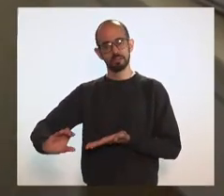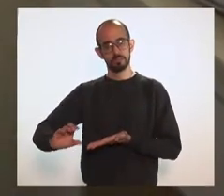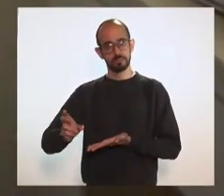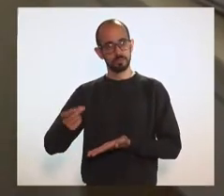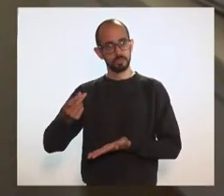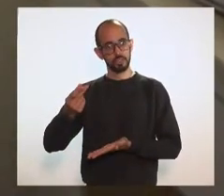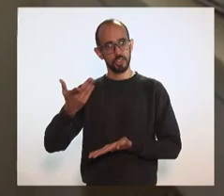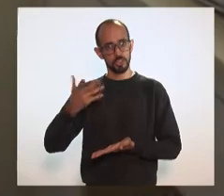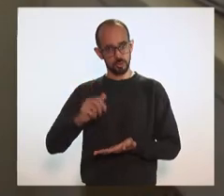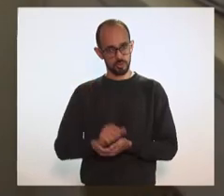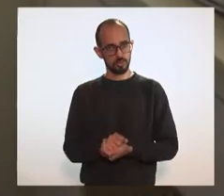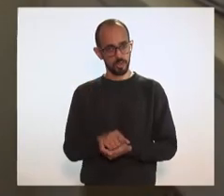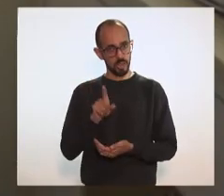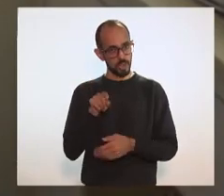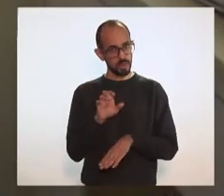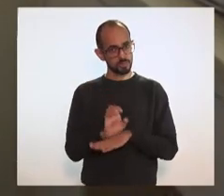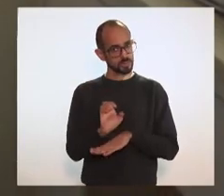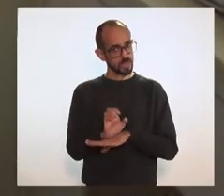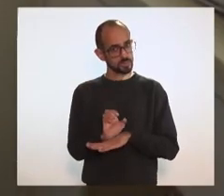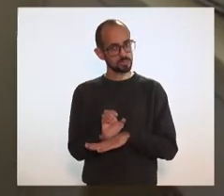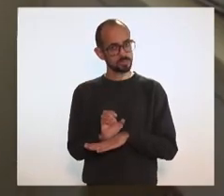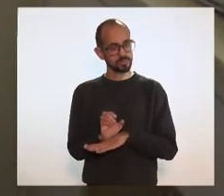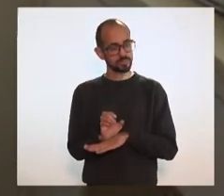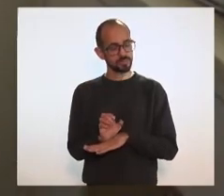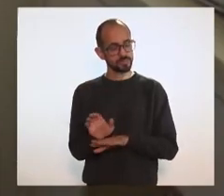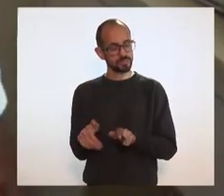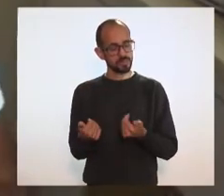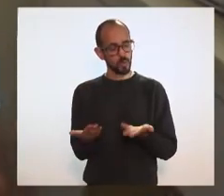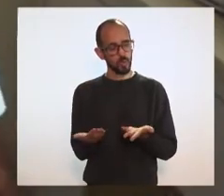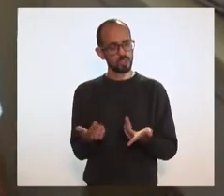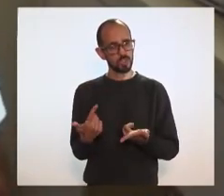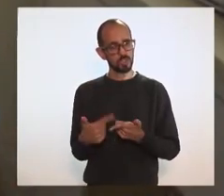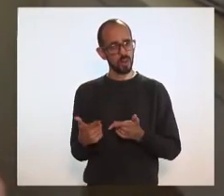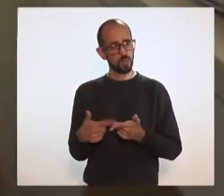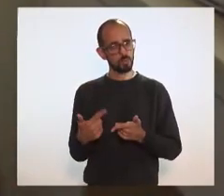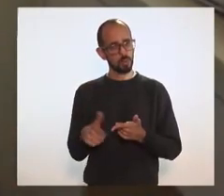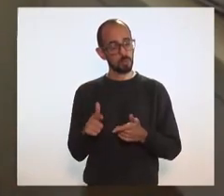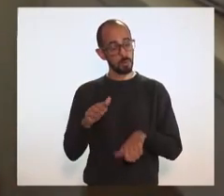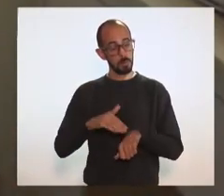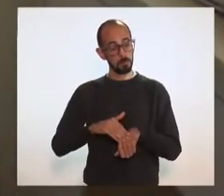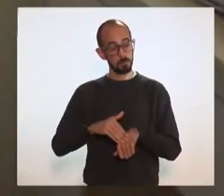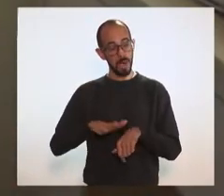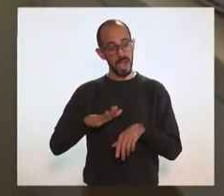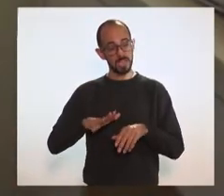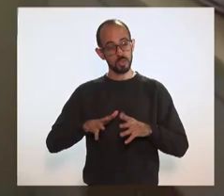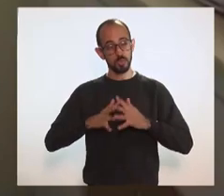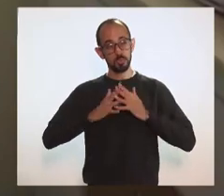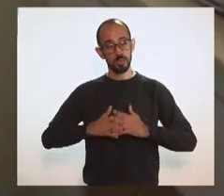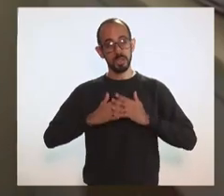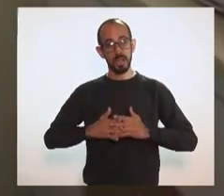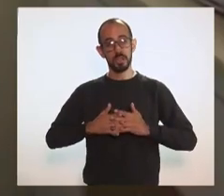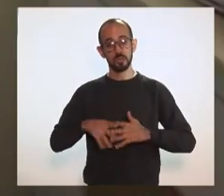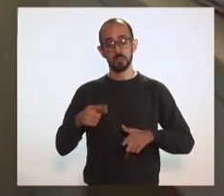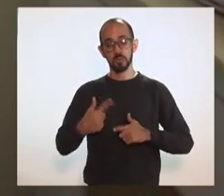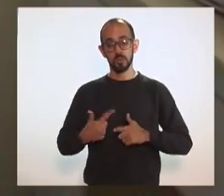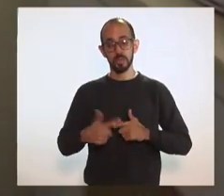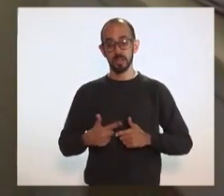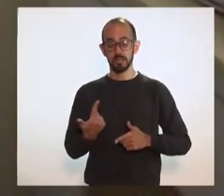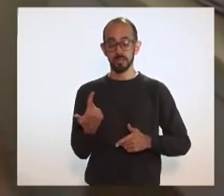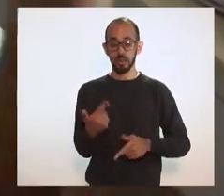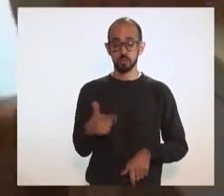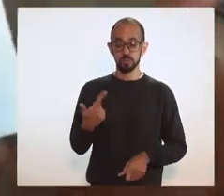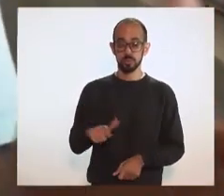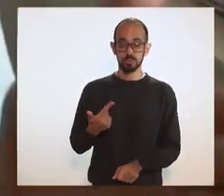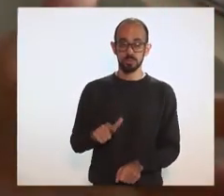está caminhando para uma situação cada vez mais difícil, porque não se toma,